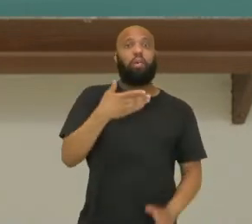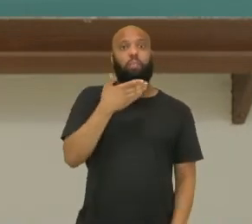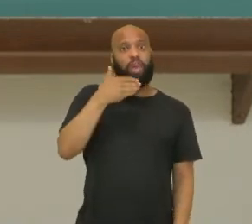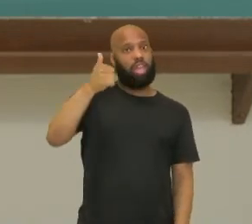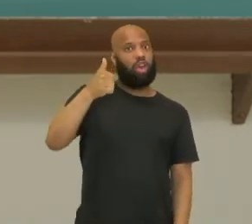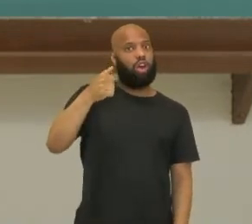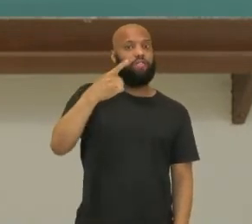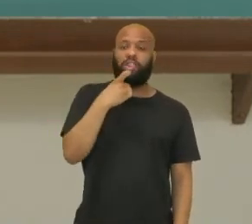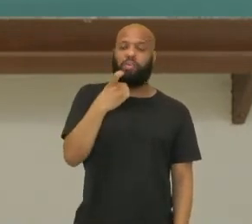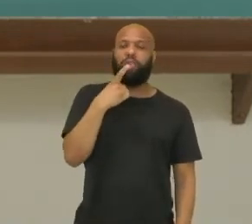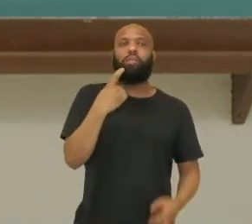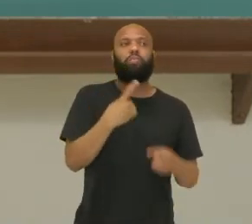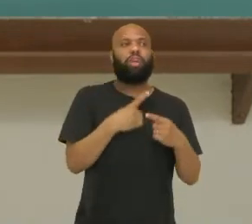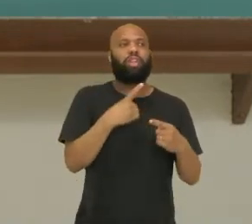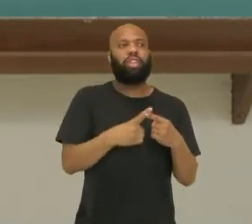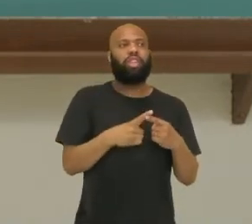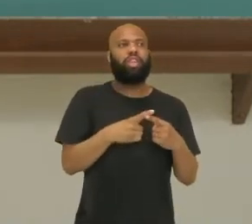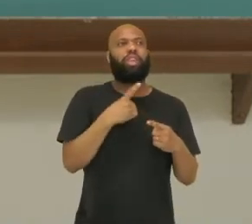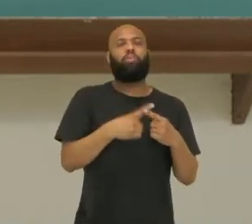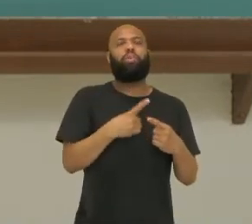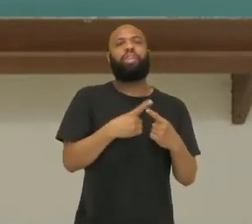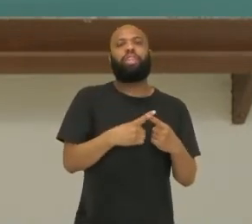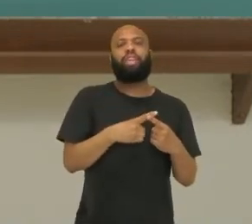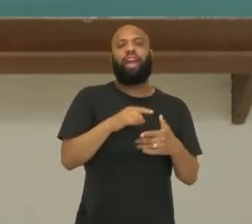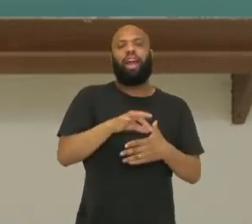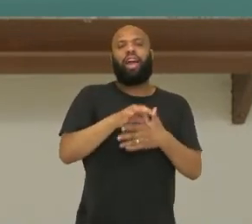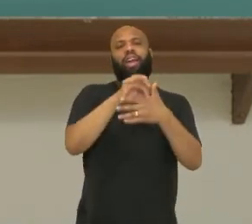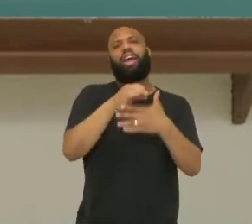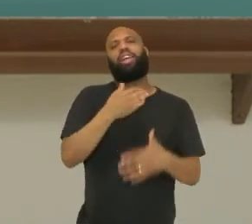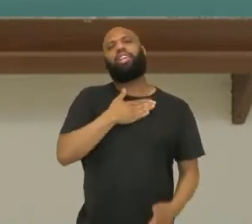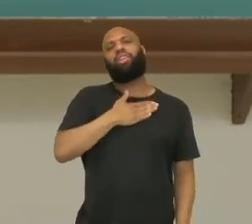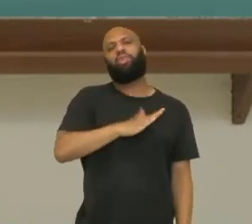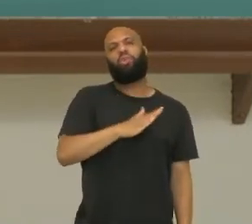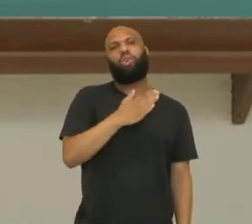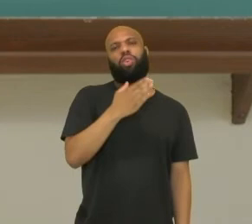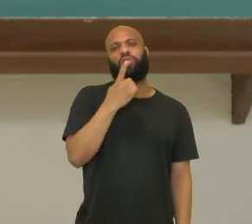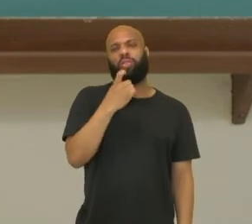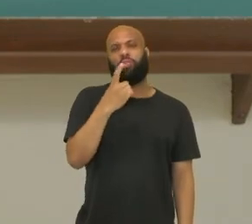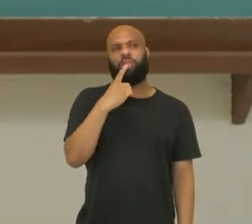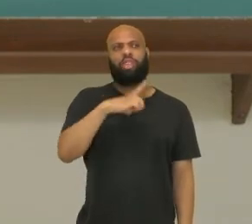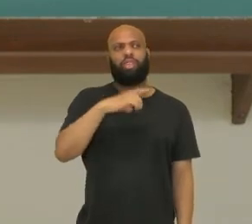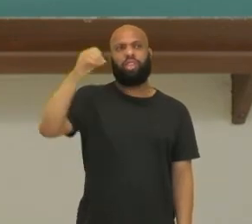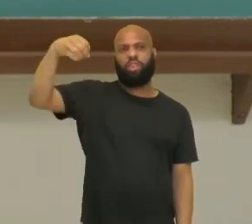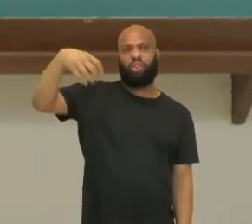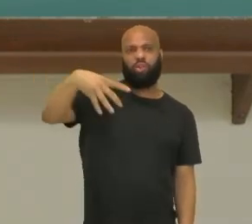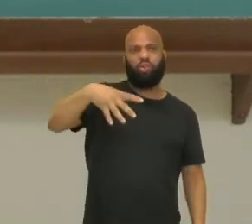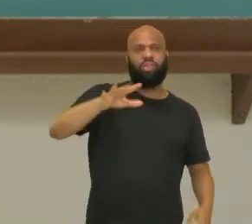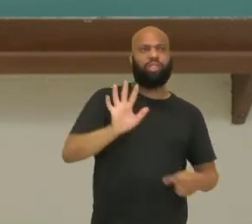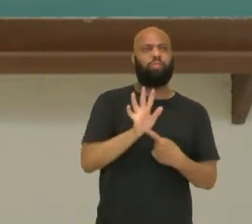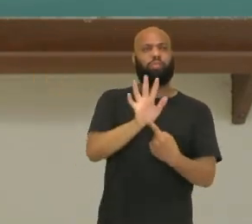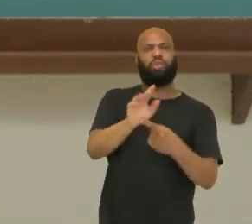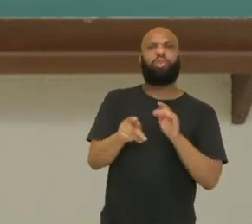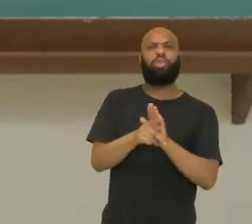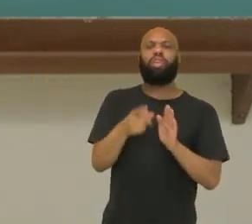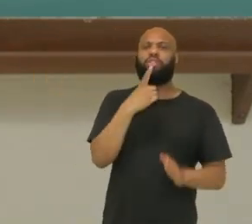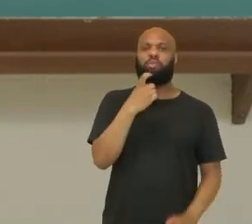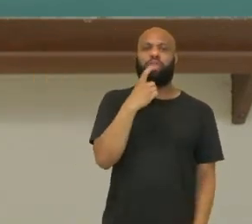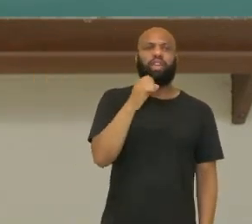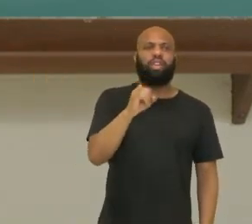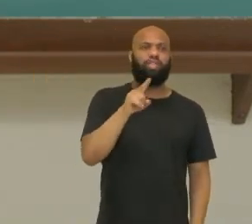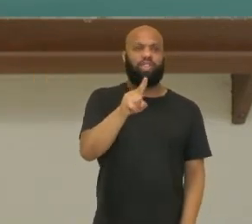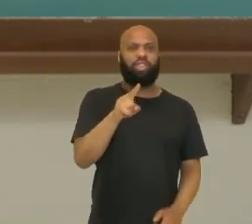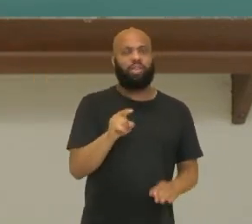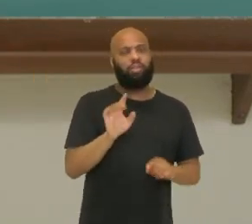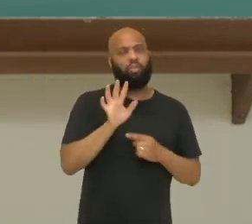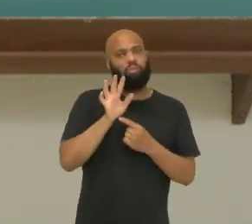por que eles colocam isso? Porque a carne, ela não gosta do vermelho. Então bate a luz branca e ela reflete a cor vermelha. Se eu coloco uma lâmpada que realça o vermelho,